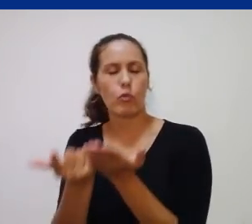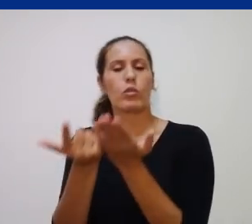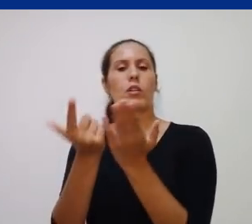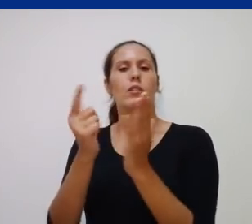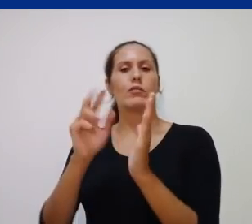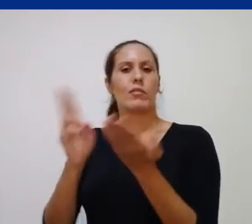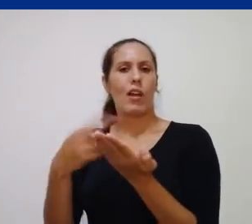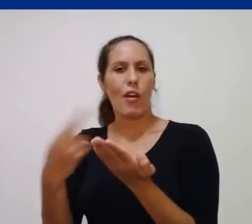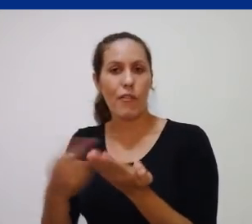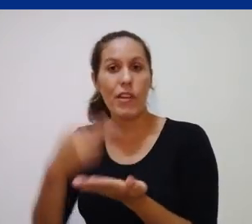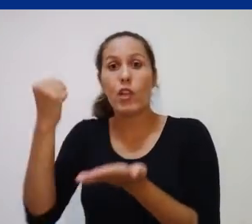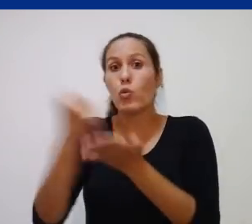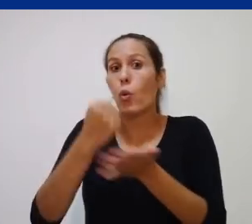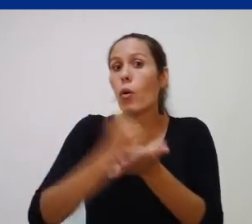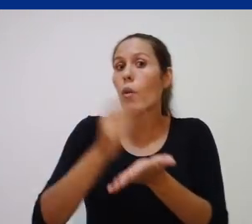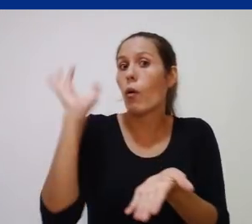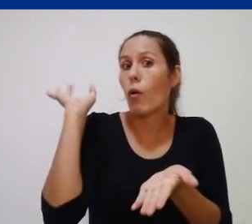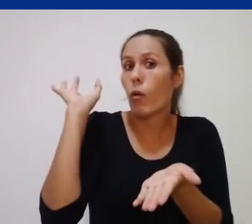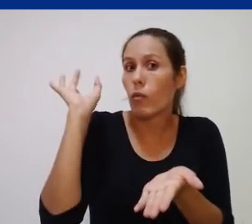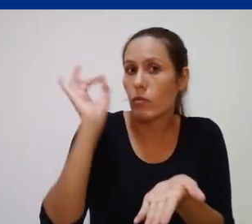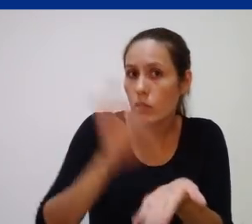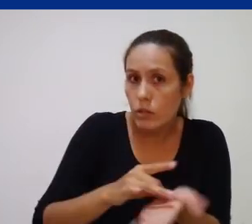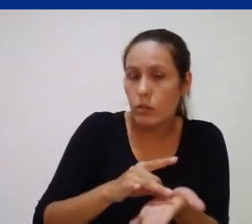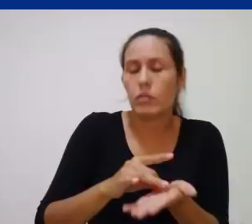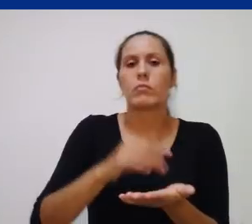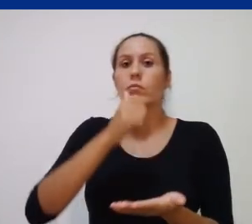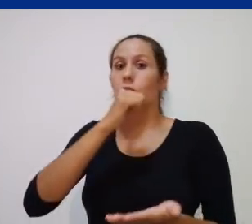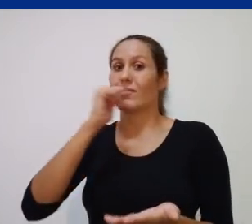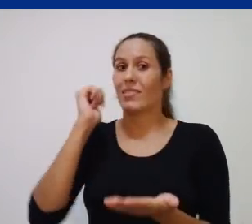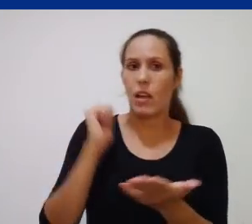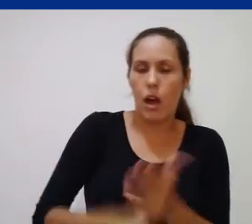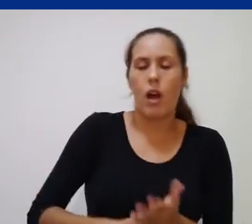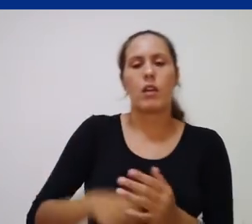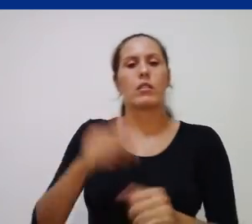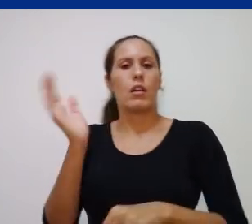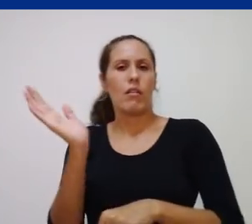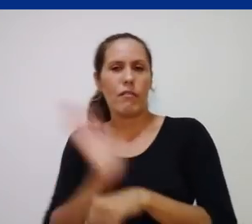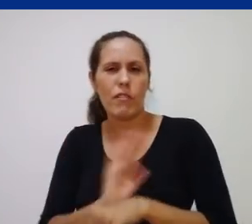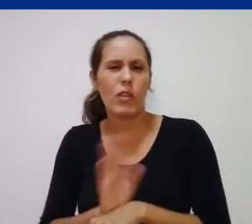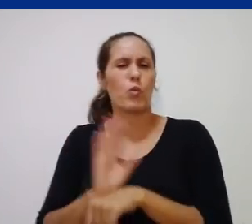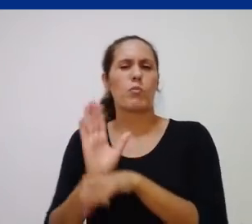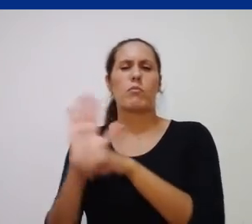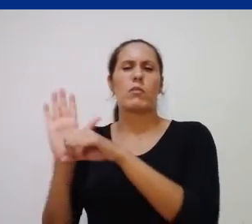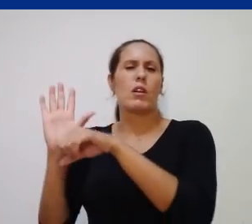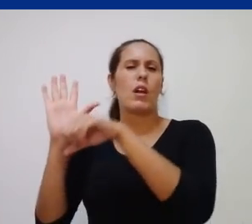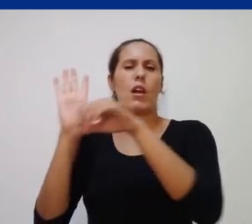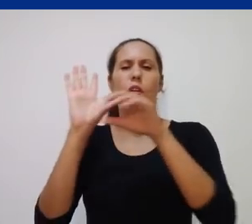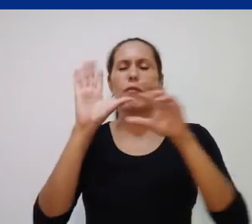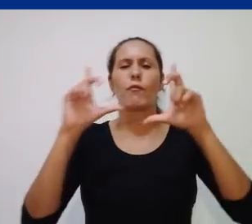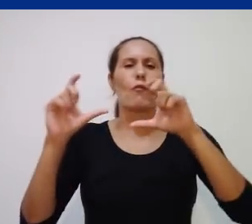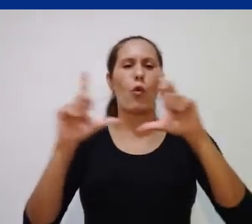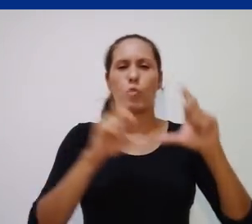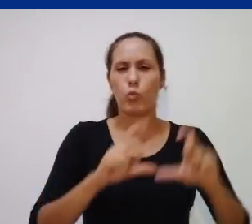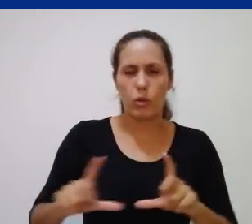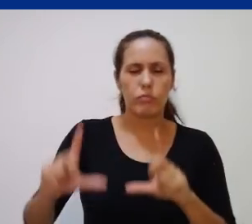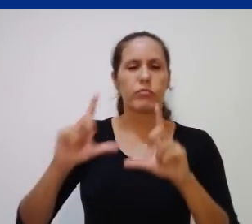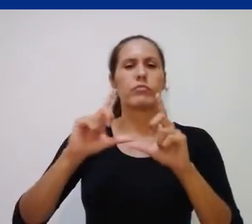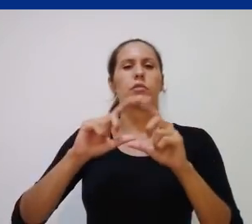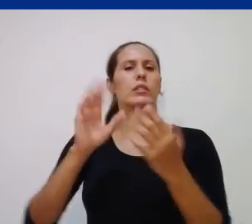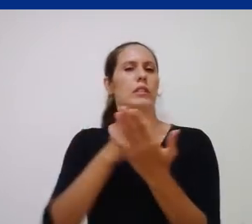oficiais, cartas, filmes, fotografias, pinturas, tapeçaria, relatório de empresas, vídeo de programa de